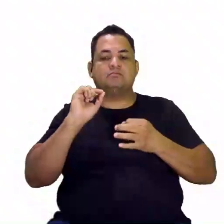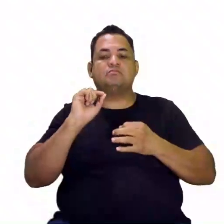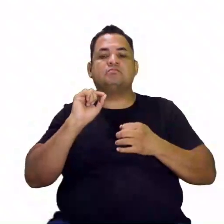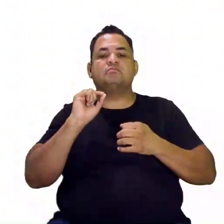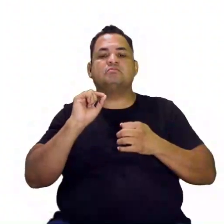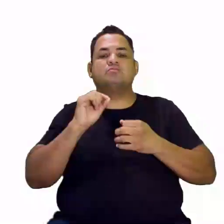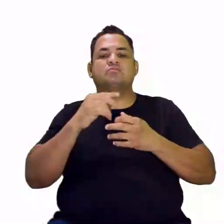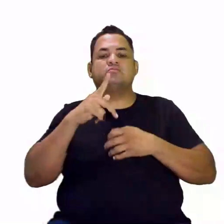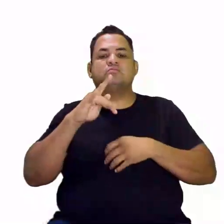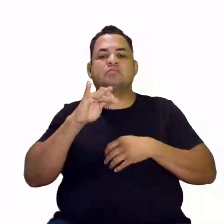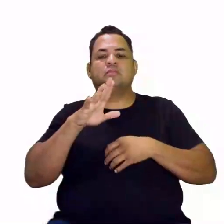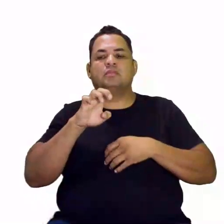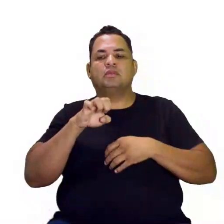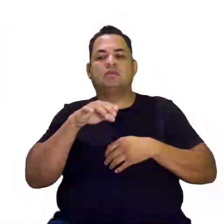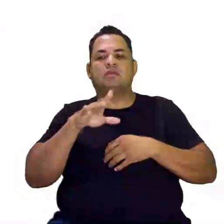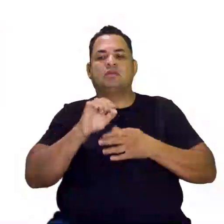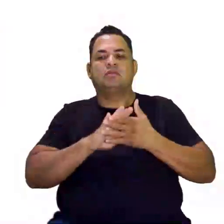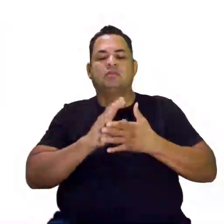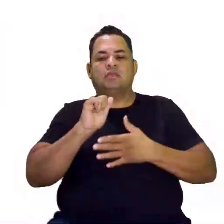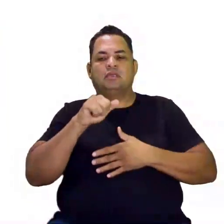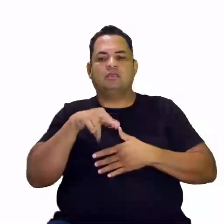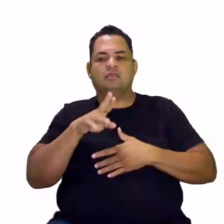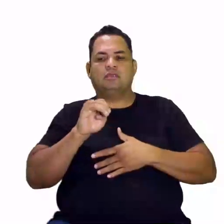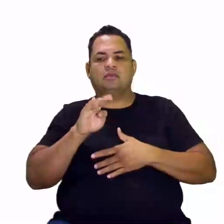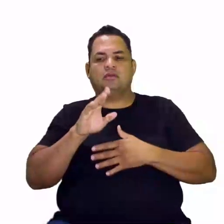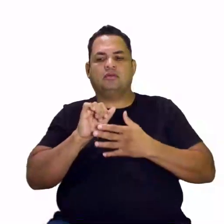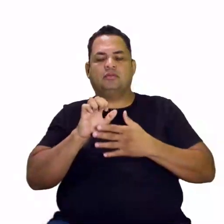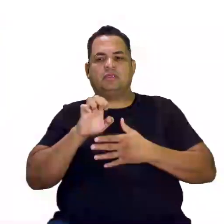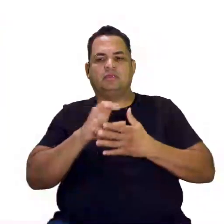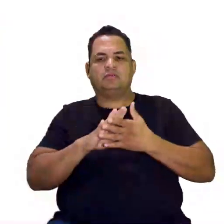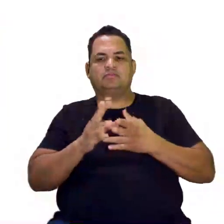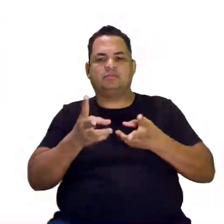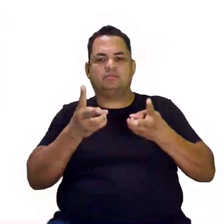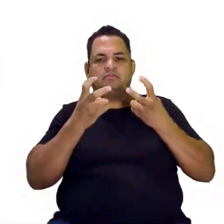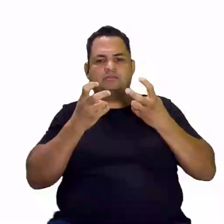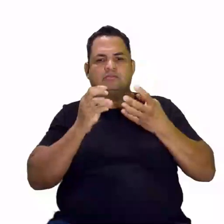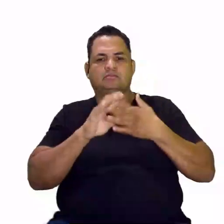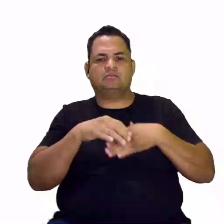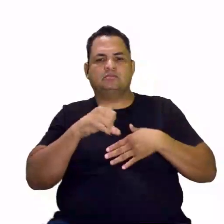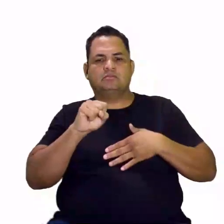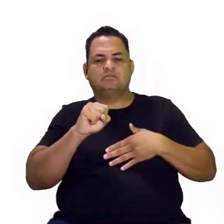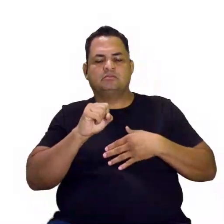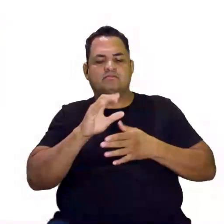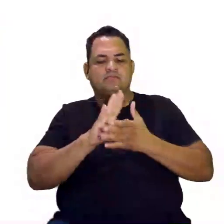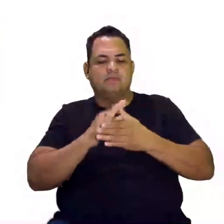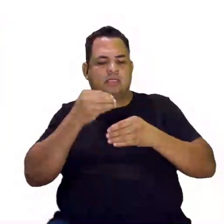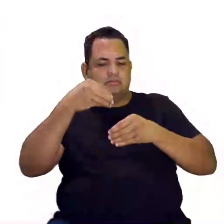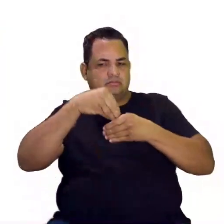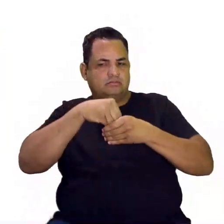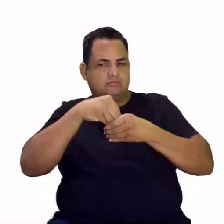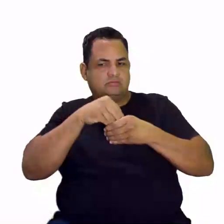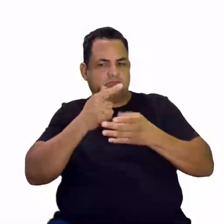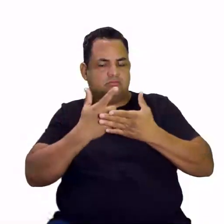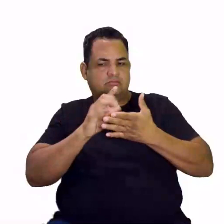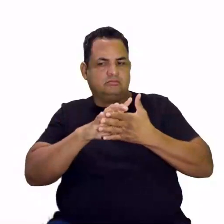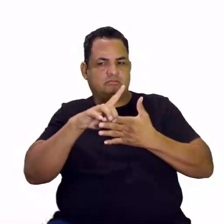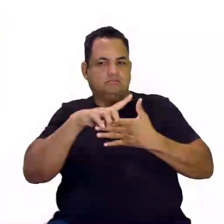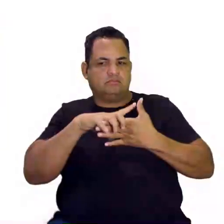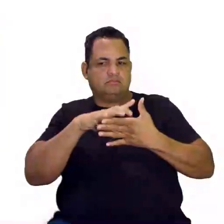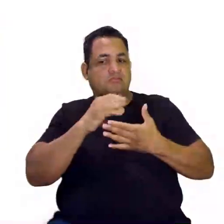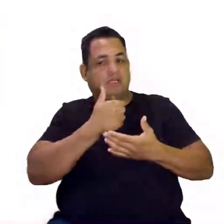essa procarionte anaeróbia percebeu? Opa, se eu ficar com ela aqui dentro, eu vou ter